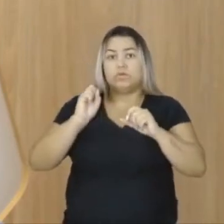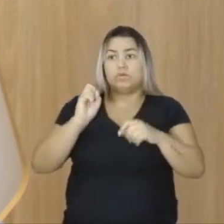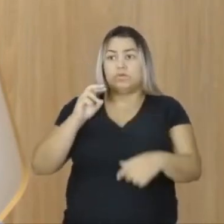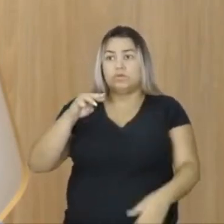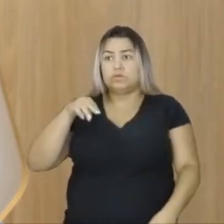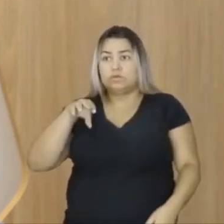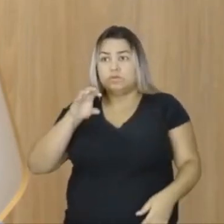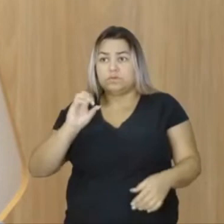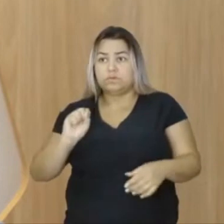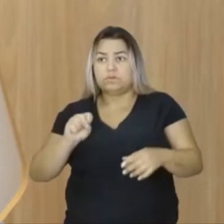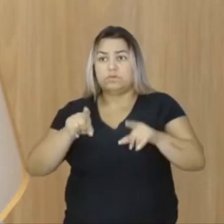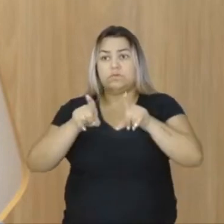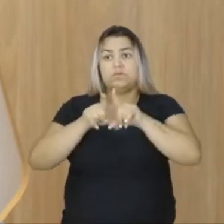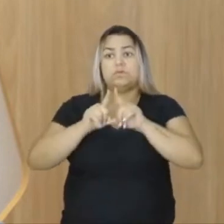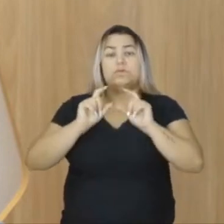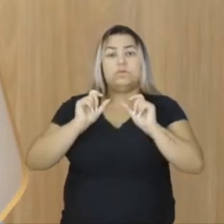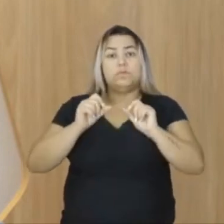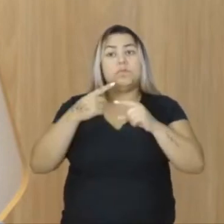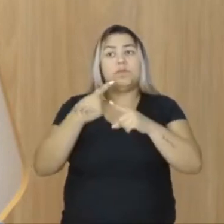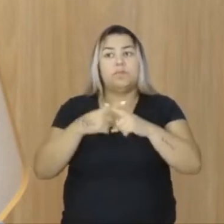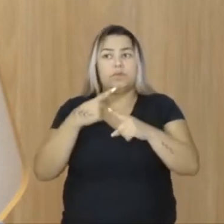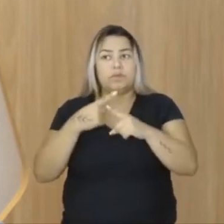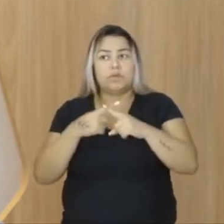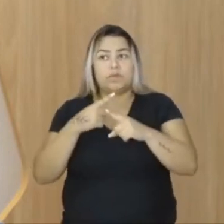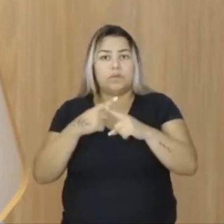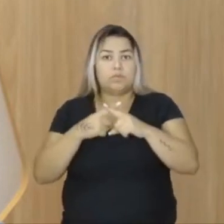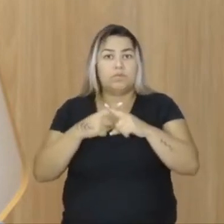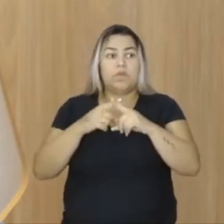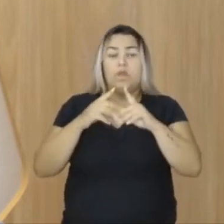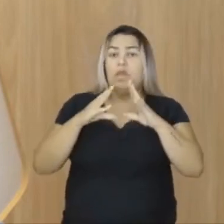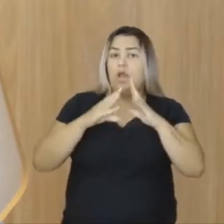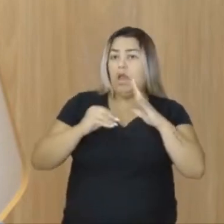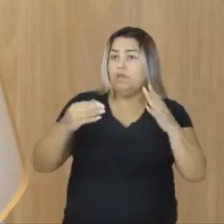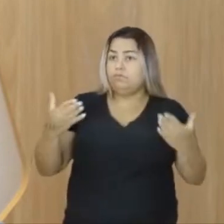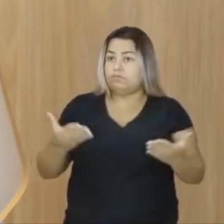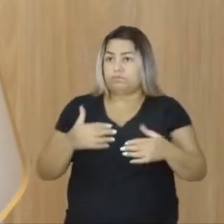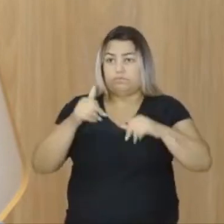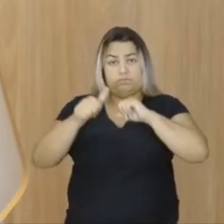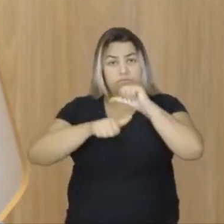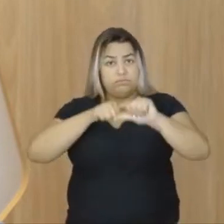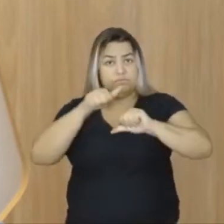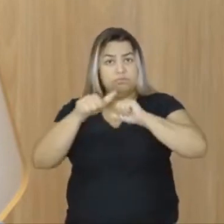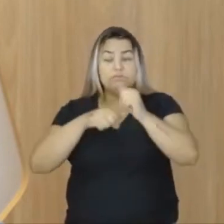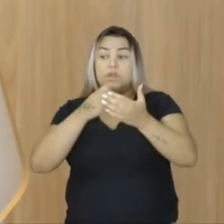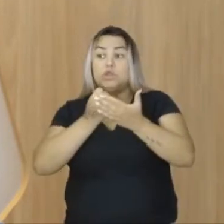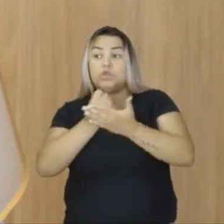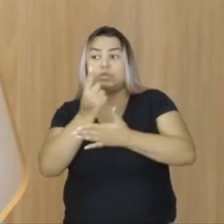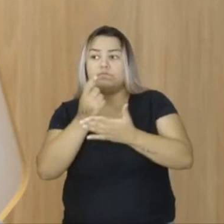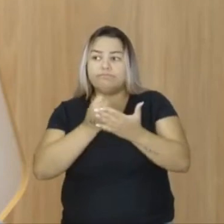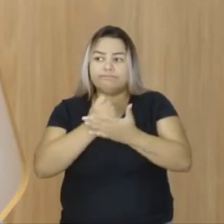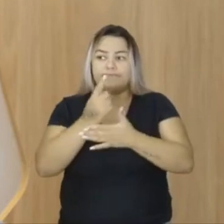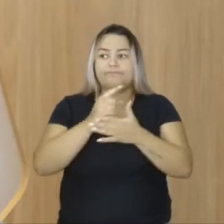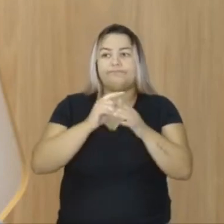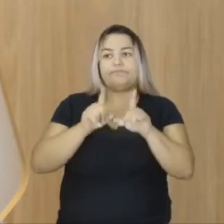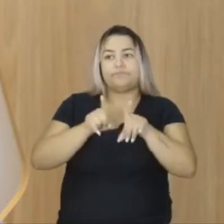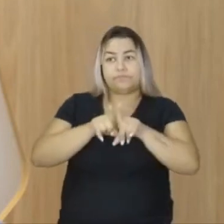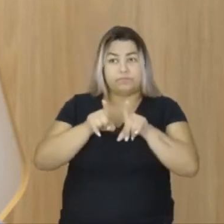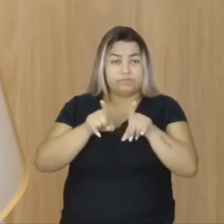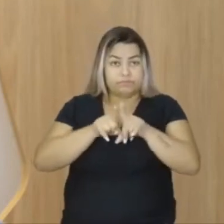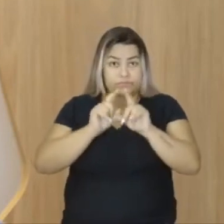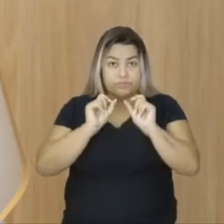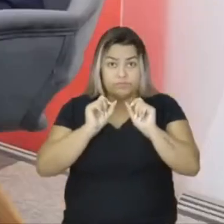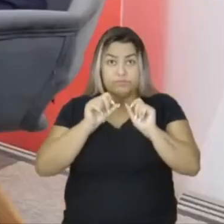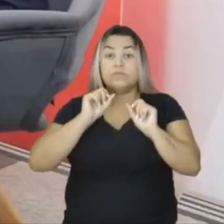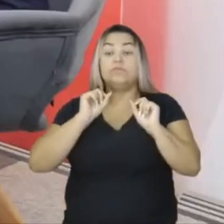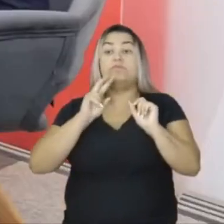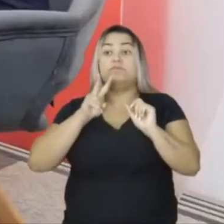creditados do ponto de vista tributário, porque o modelo agora vai mudar muito a forma de pagar e recolher imposto. Então, o que vai acontecer?